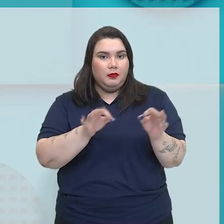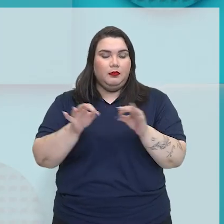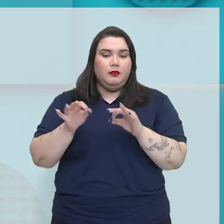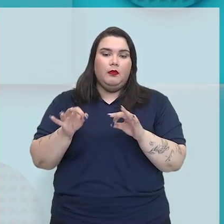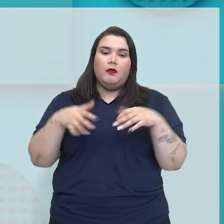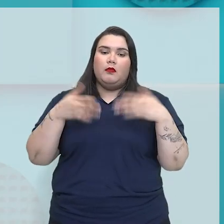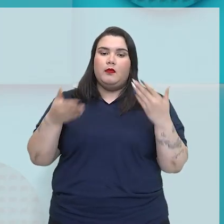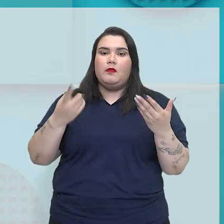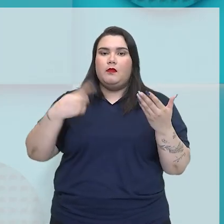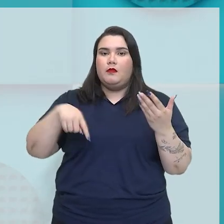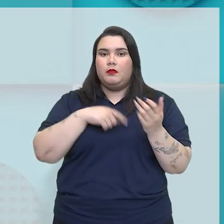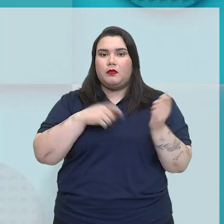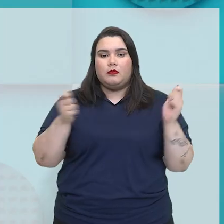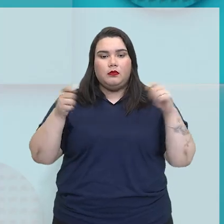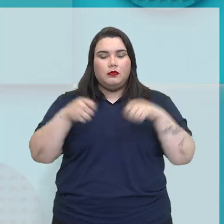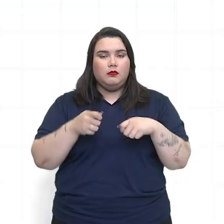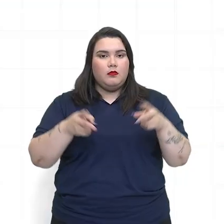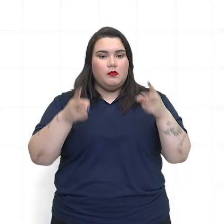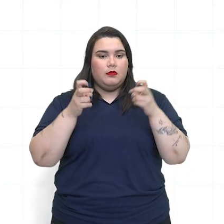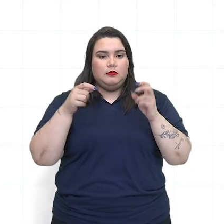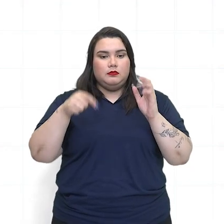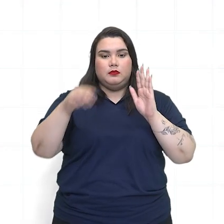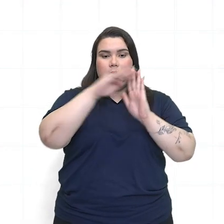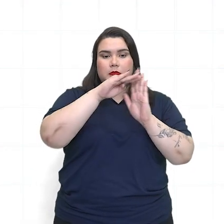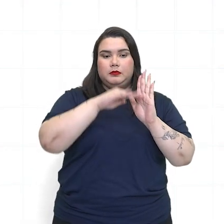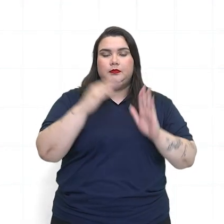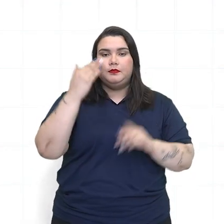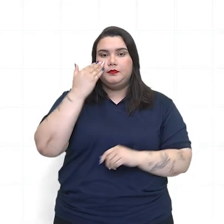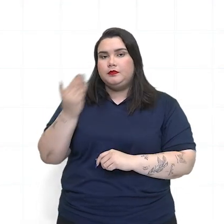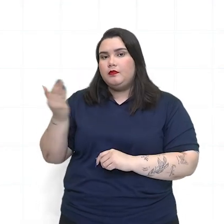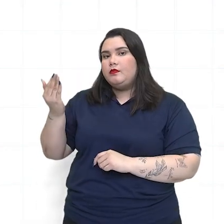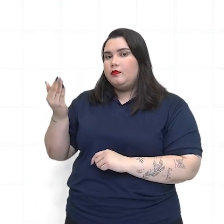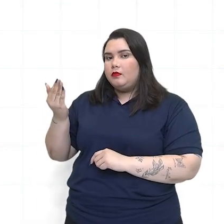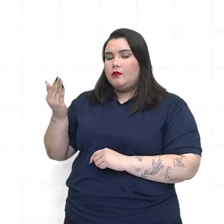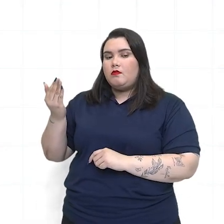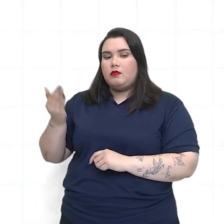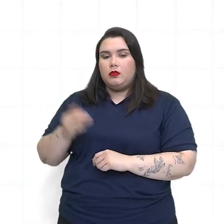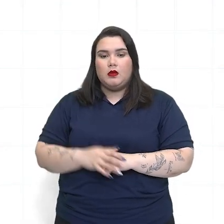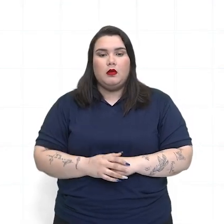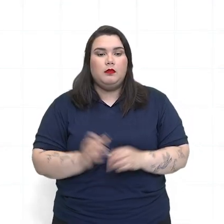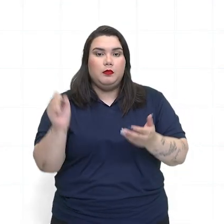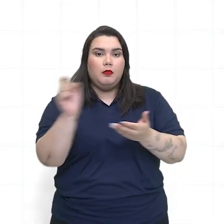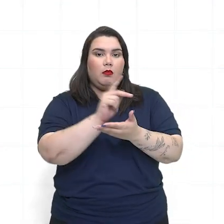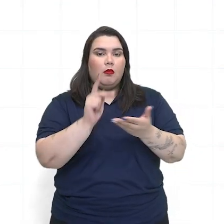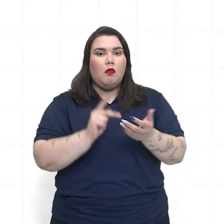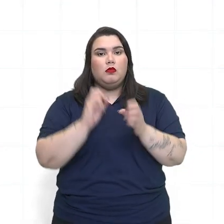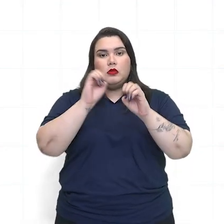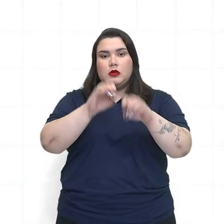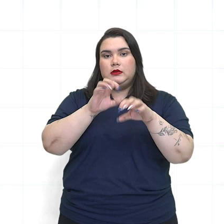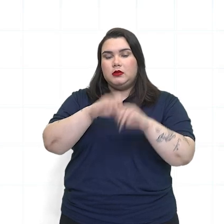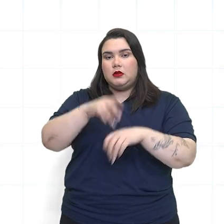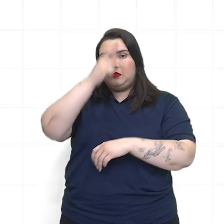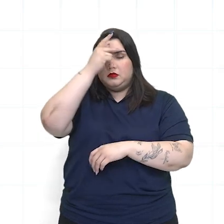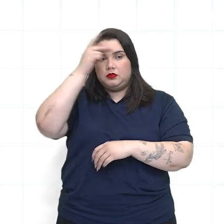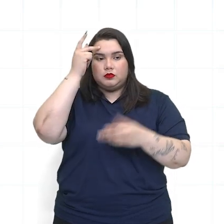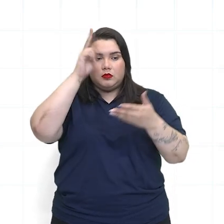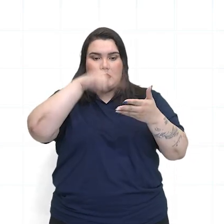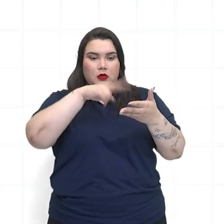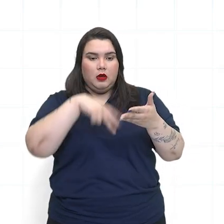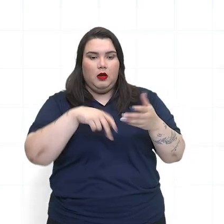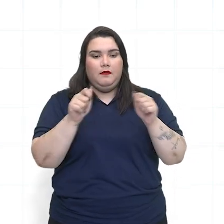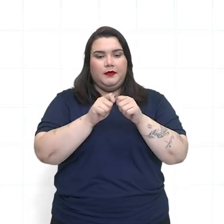tacacá, nós podemos observar o seguinte, olha aí. O poema ensina o leitor a fazer